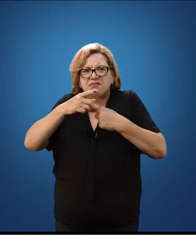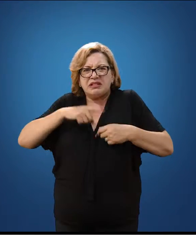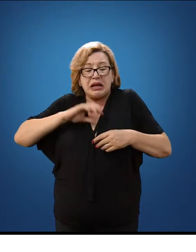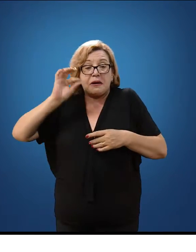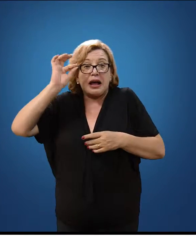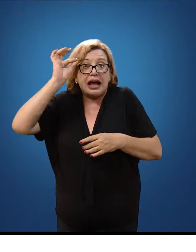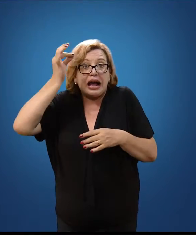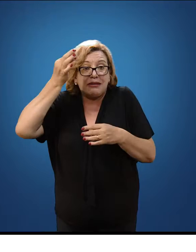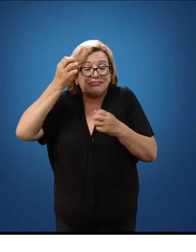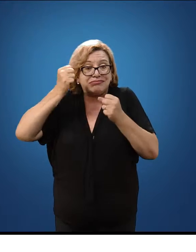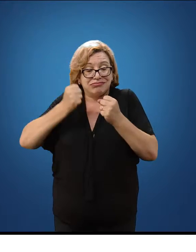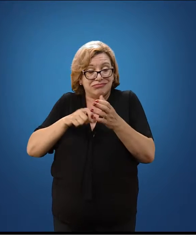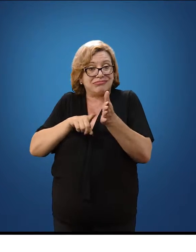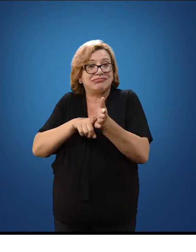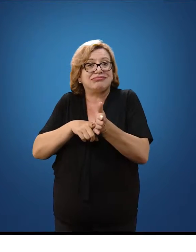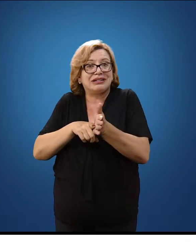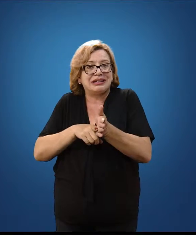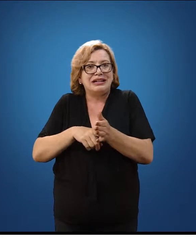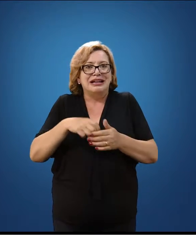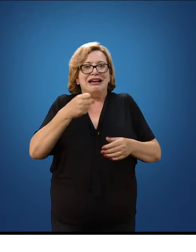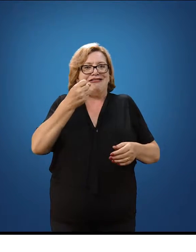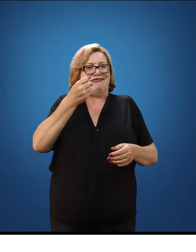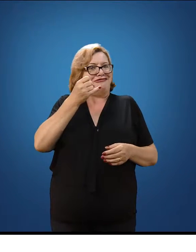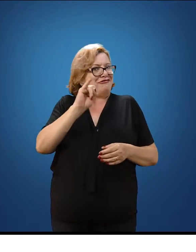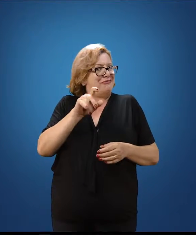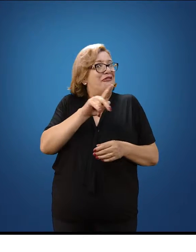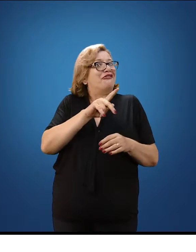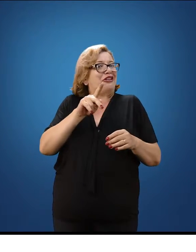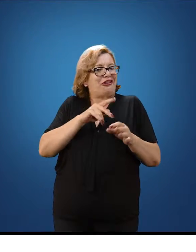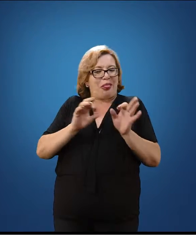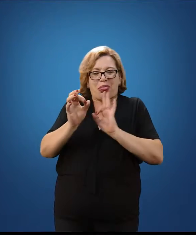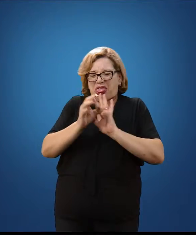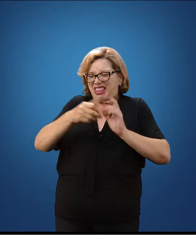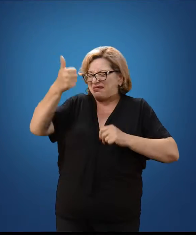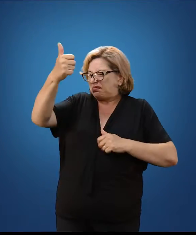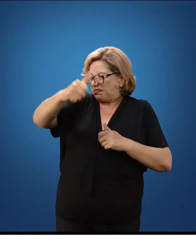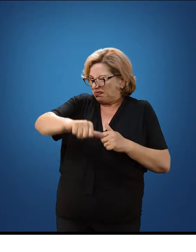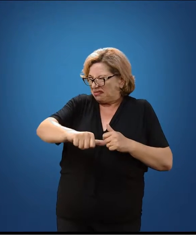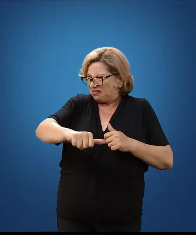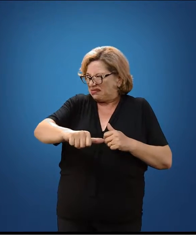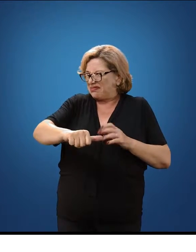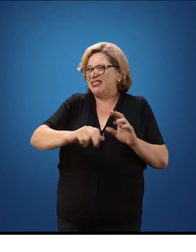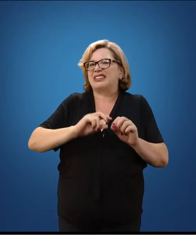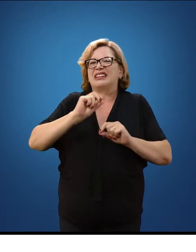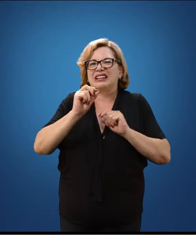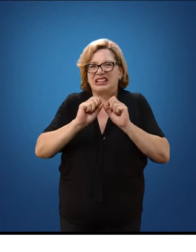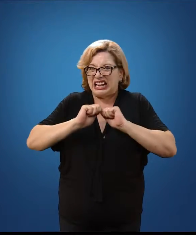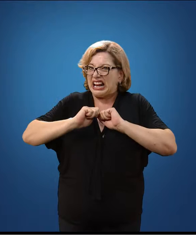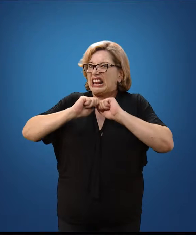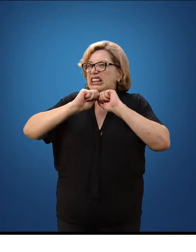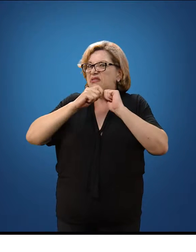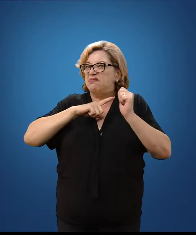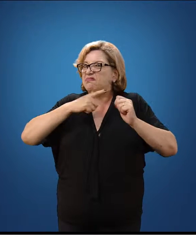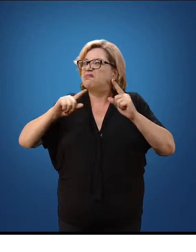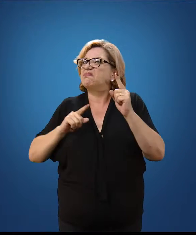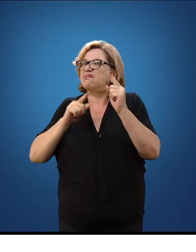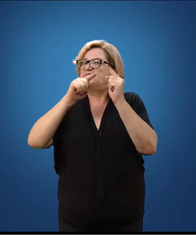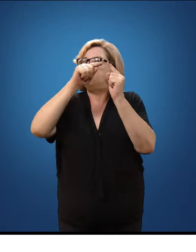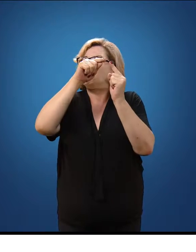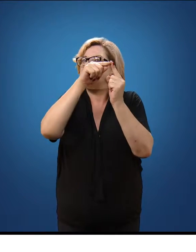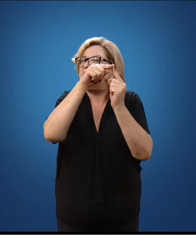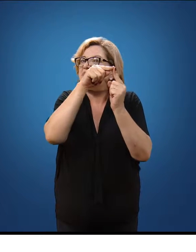segundos ele pode acessar. Então, se o professor não preparar bem sua aula, não tiver não ter bem claro os objetivos que